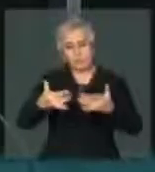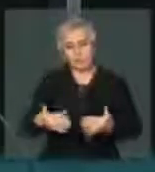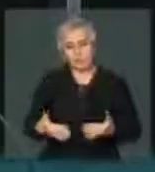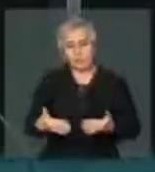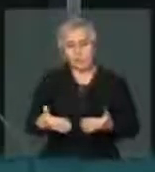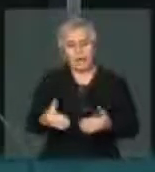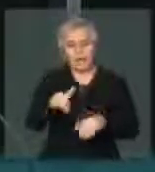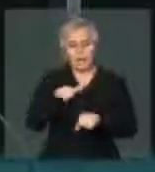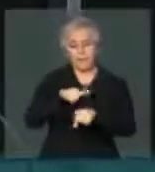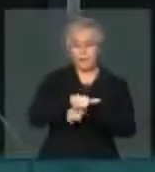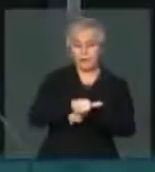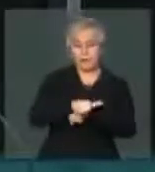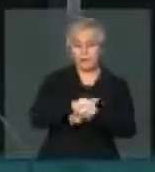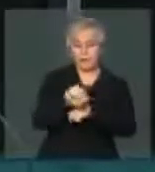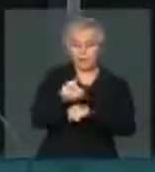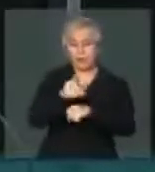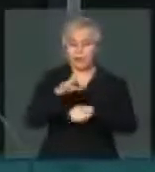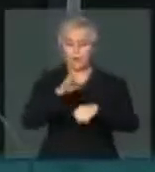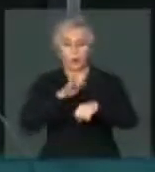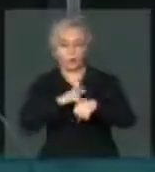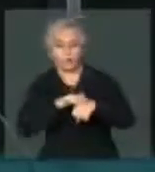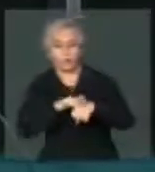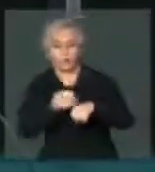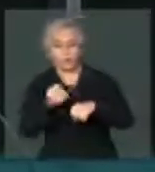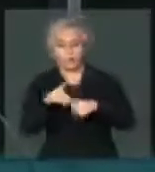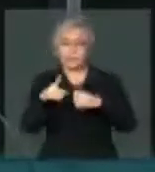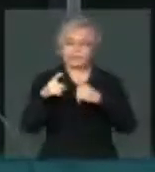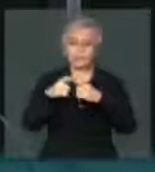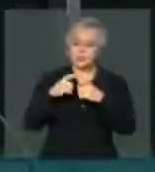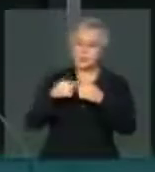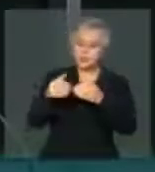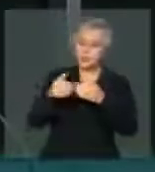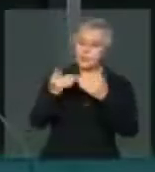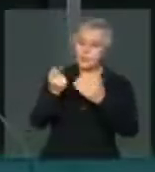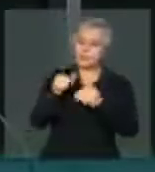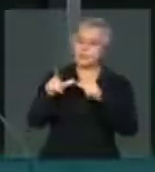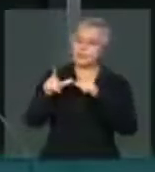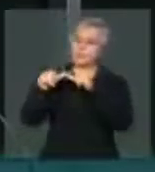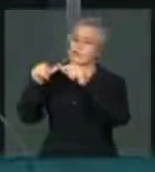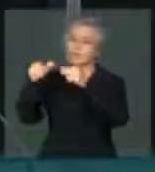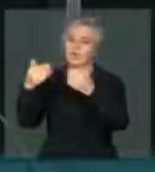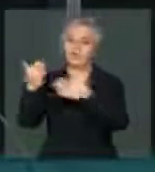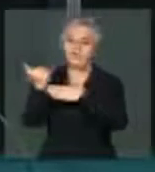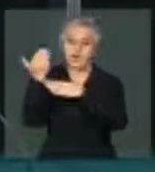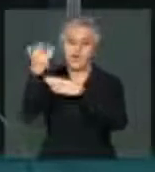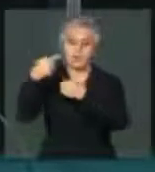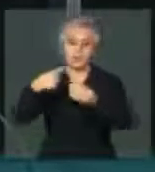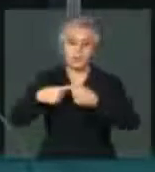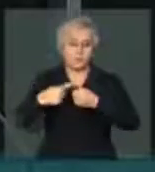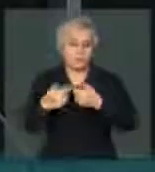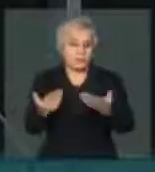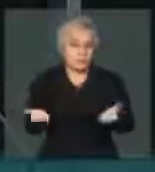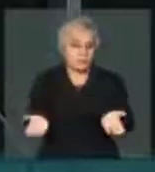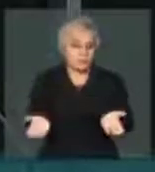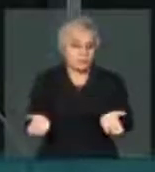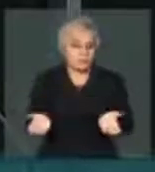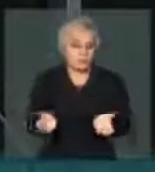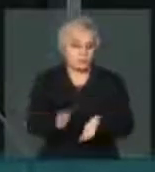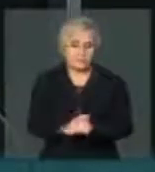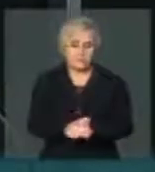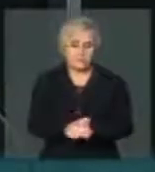ou estar em outro domicílio eleitoral, basta apresentar até uma passagem de condução